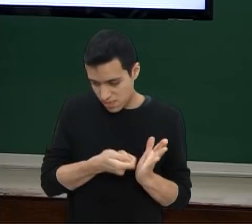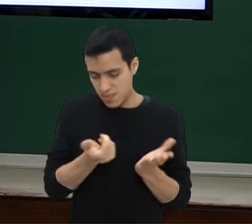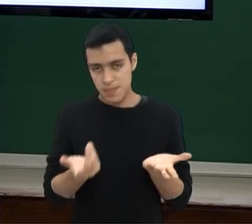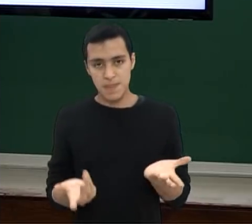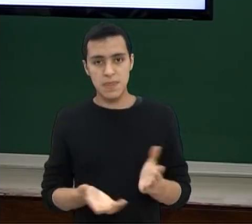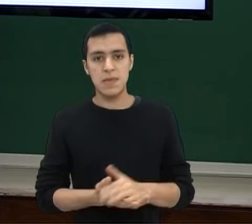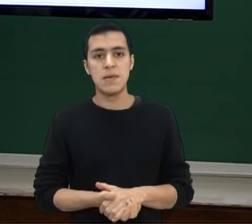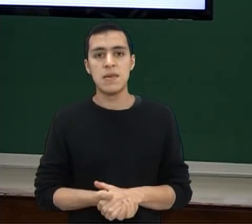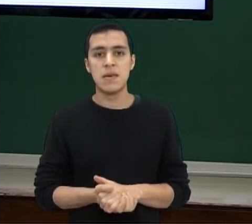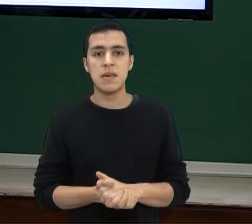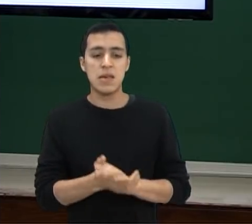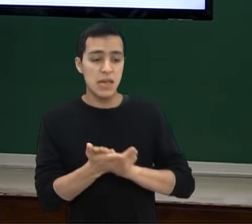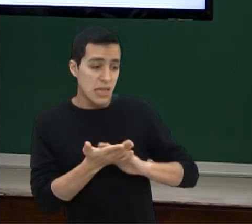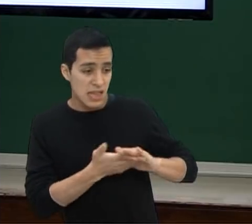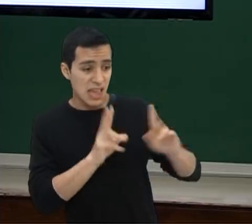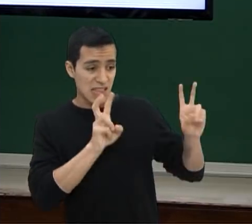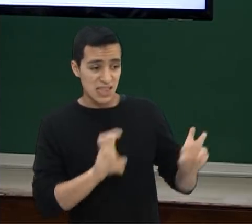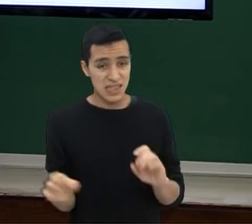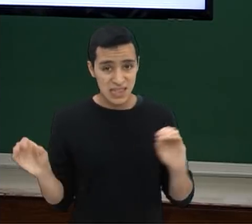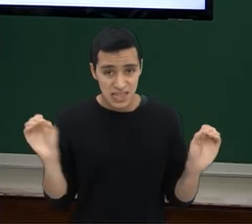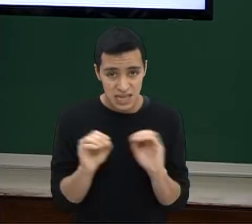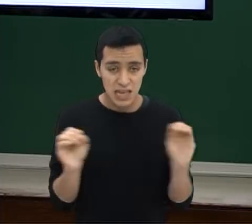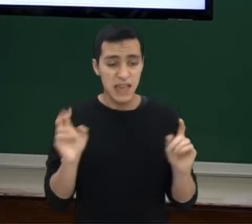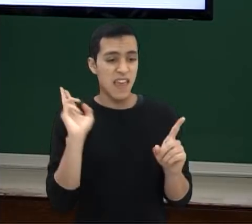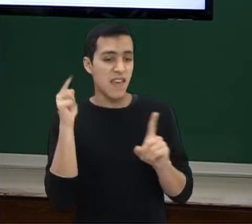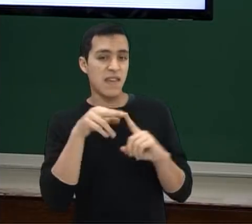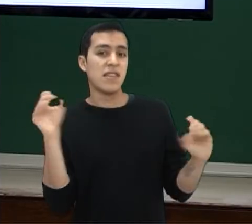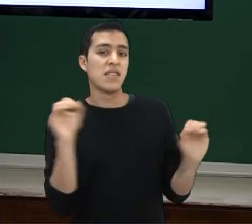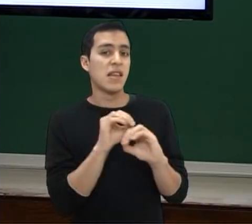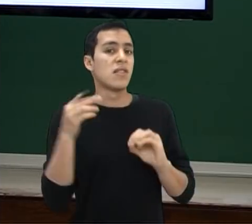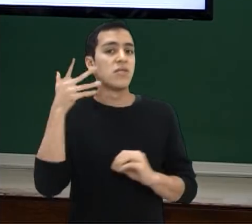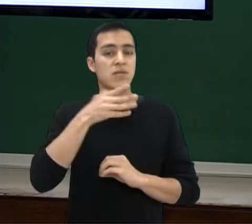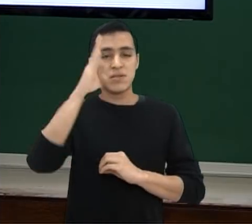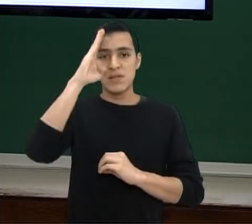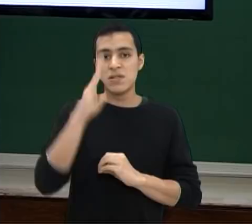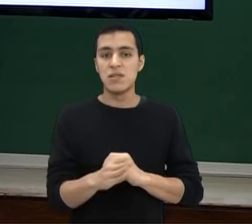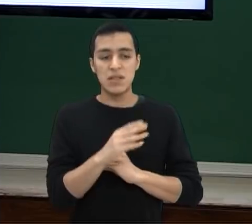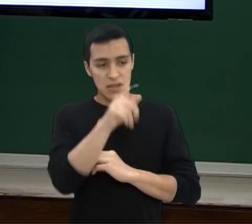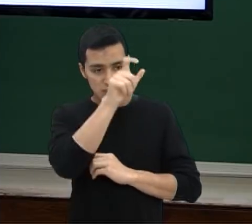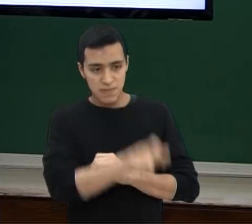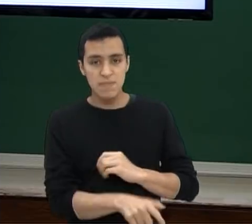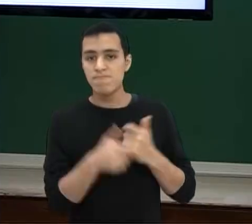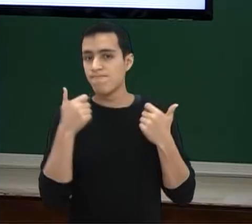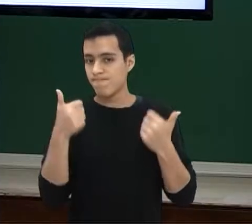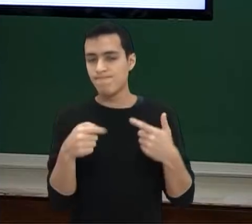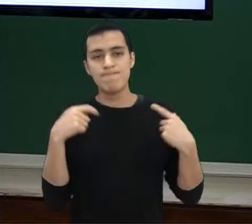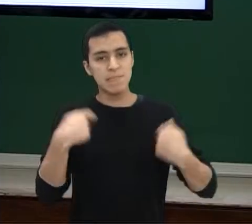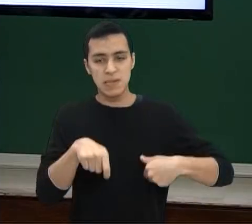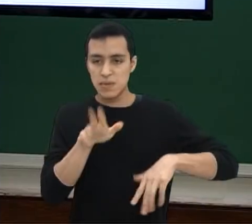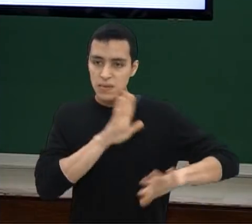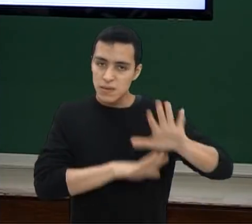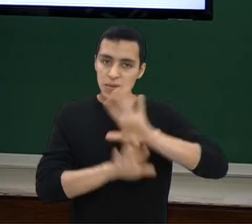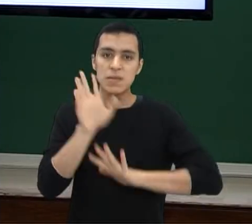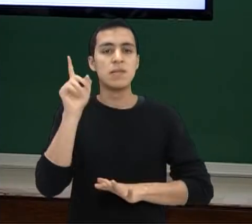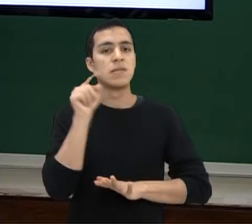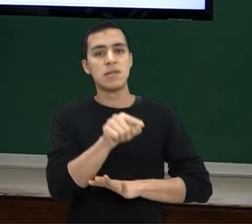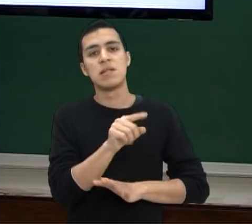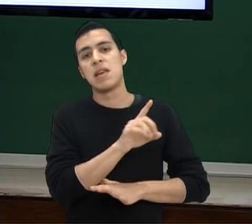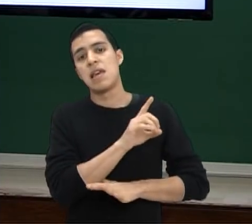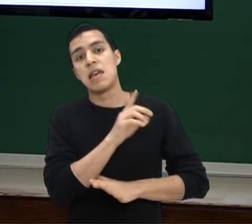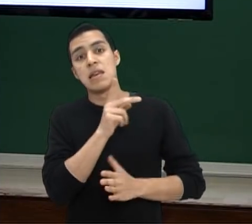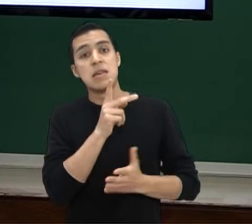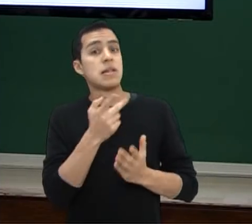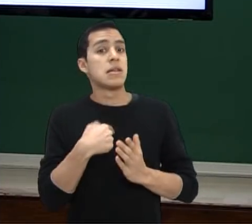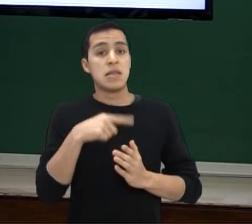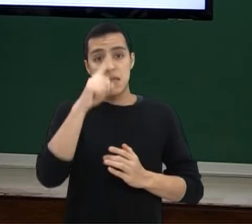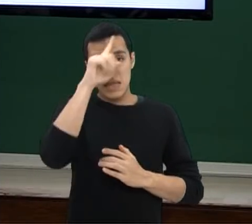texto. Né, sem fazer a citação, sem fazer a referência do discurso direto dessa pessoa. Então tem que tomar muito cuidado com isso. Cada vez que eu